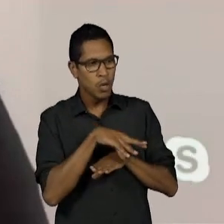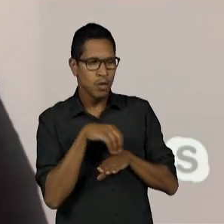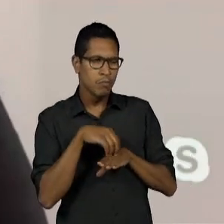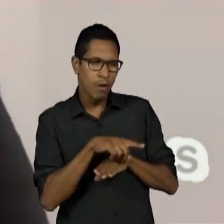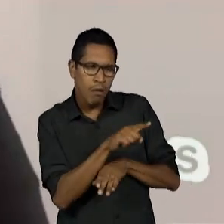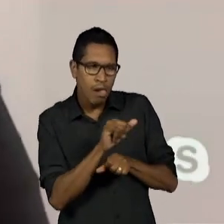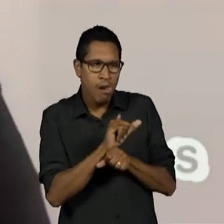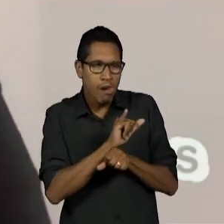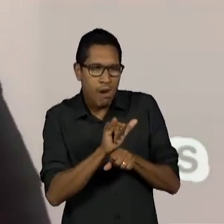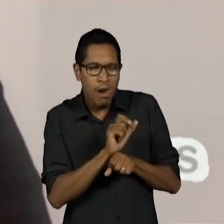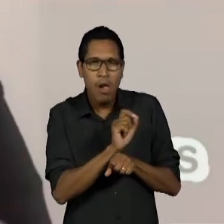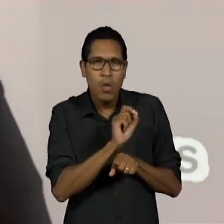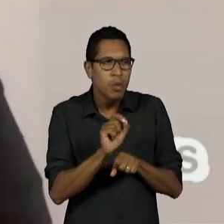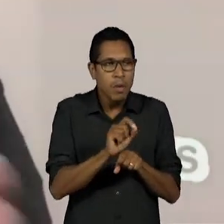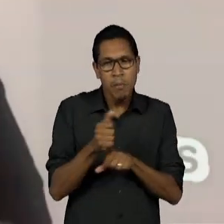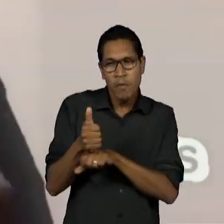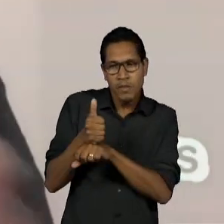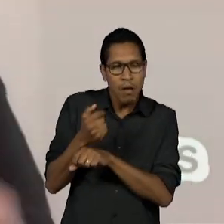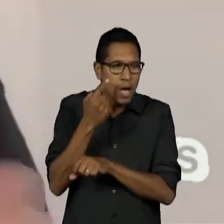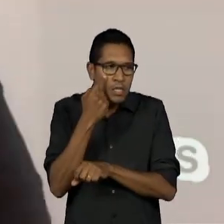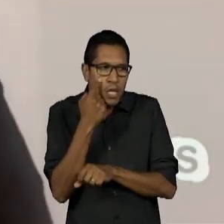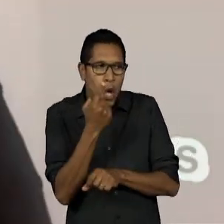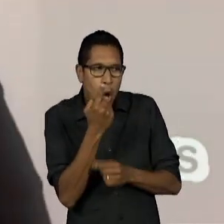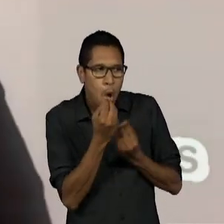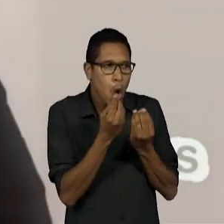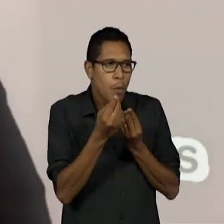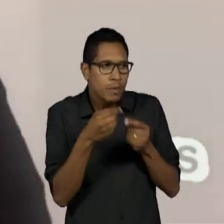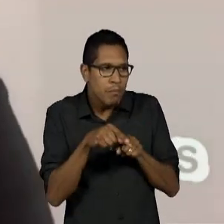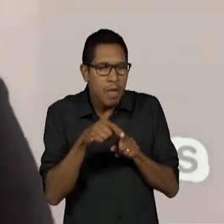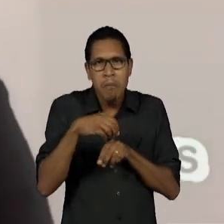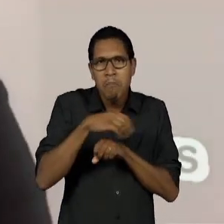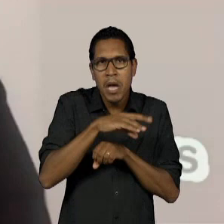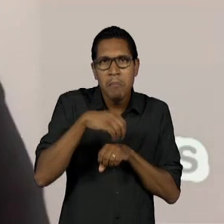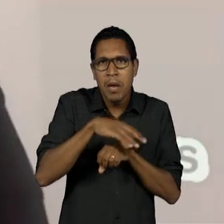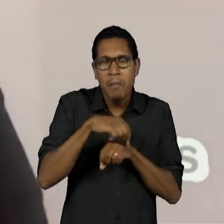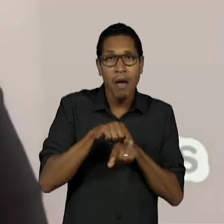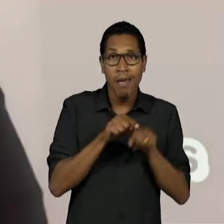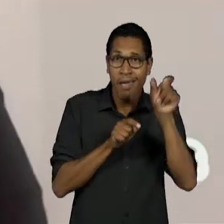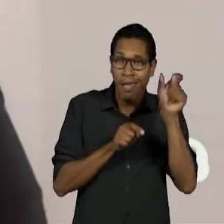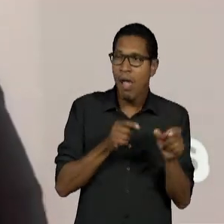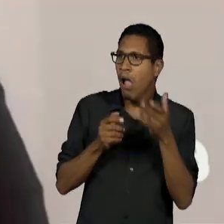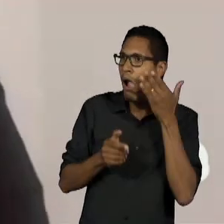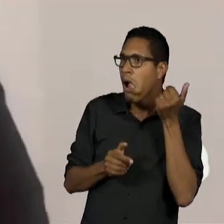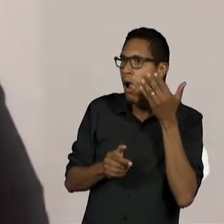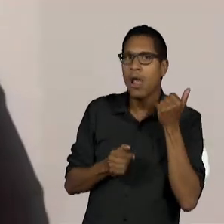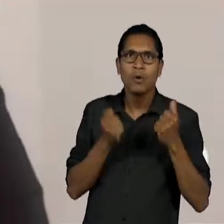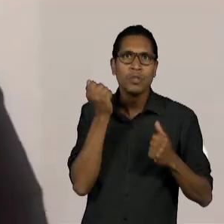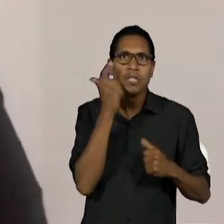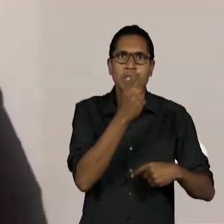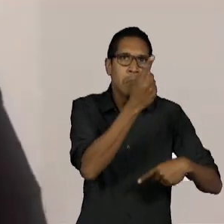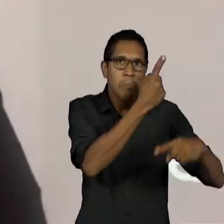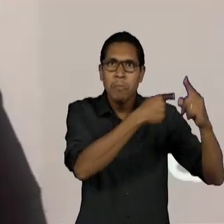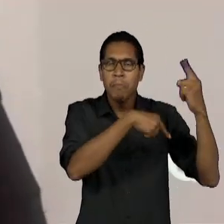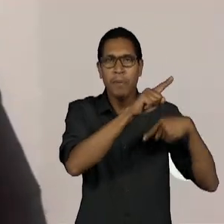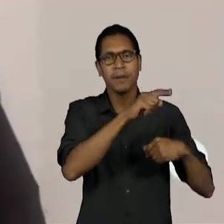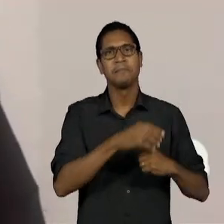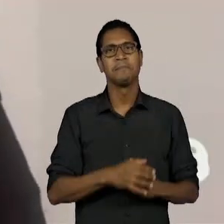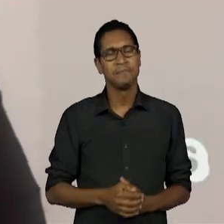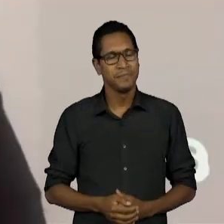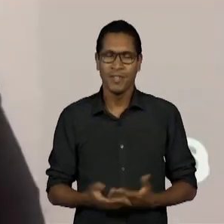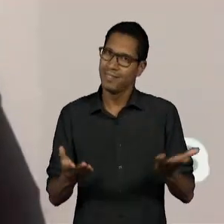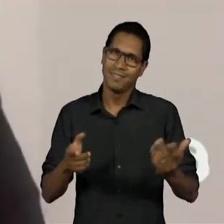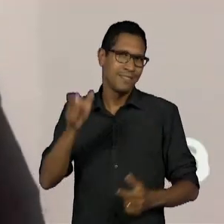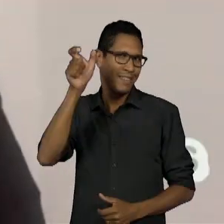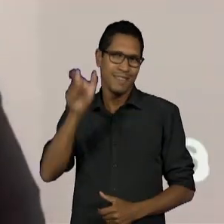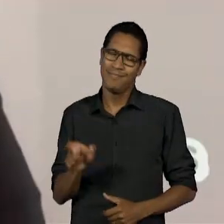da profissão para que eles pudessem brilhar. Então, sinto falta de